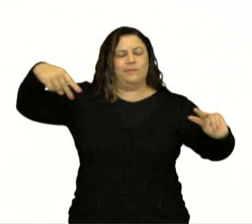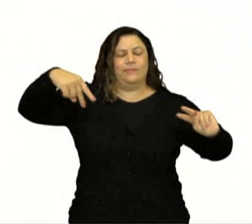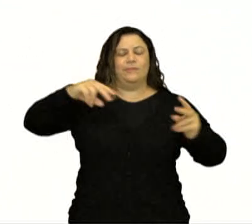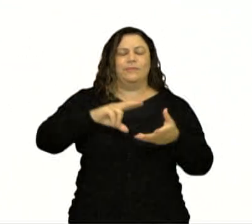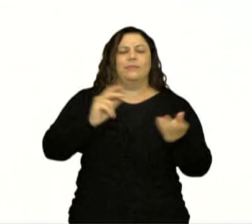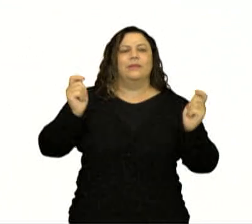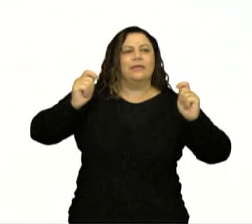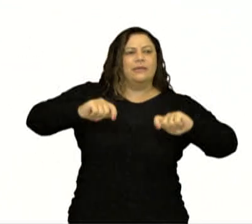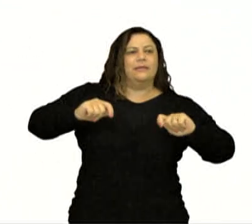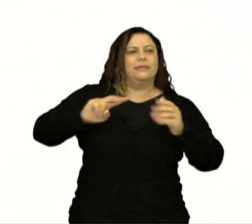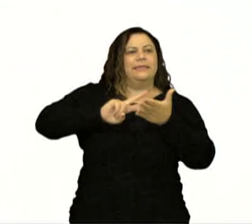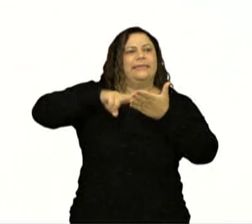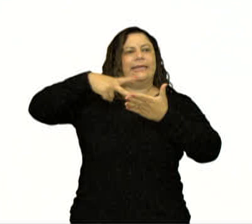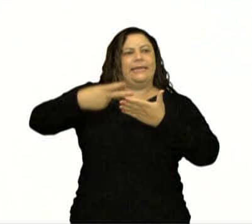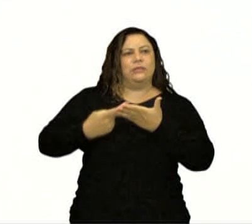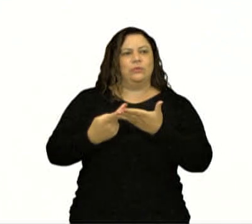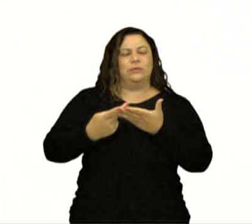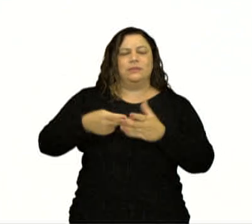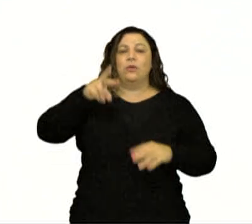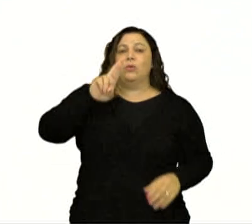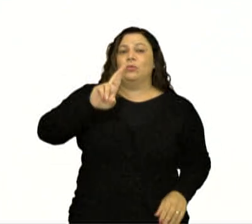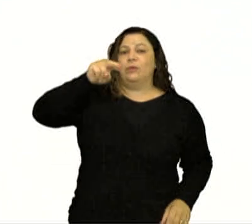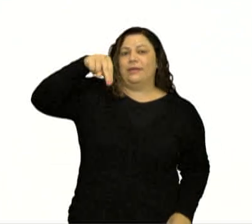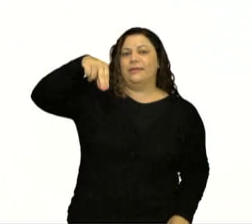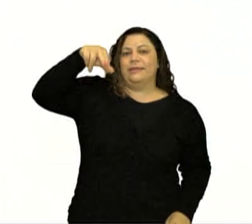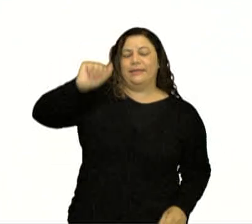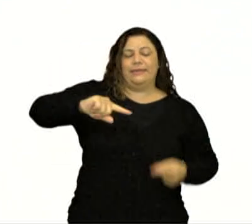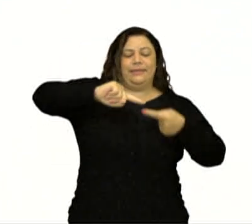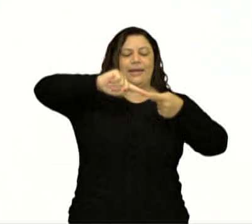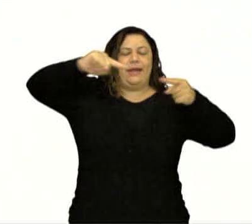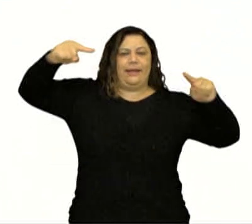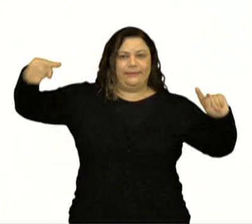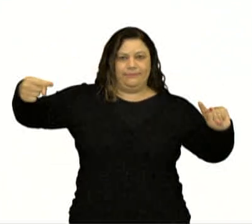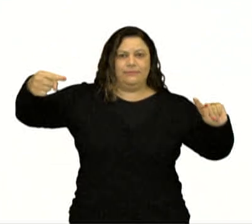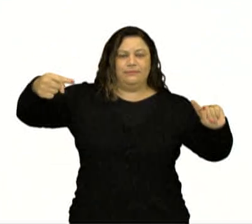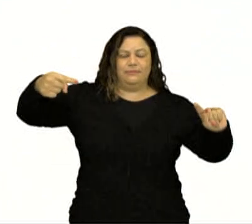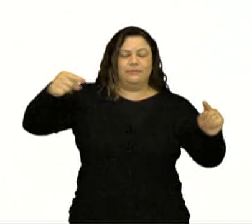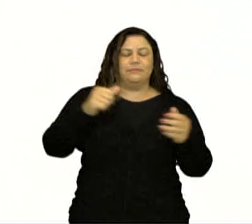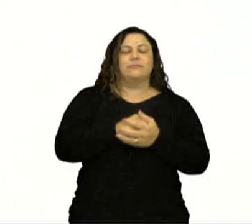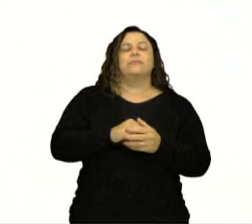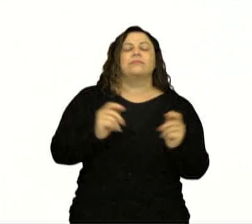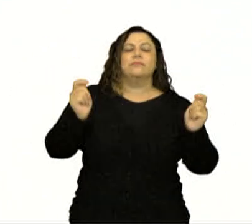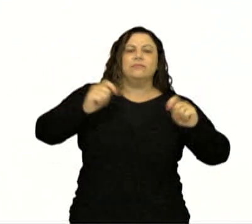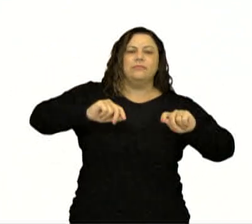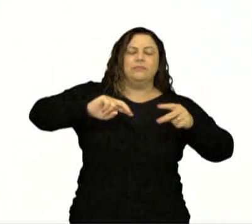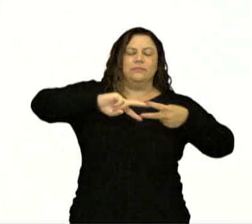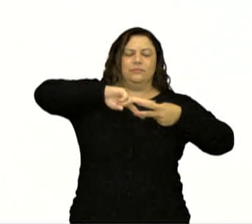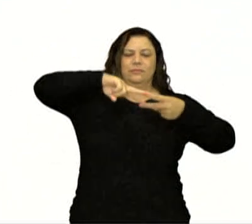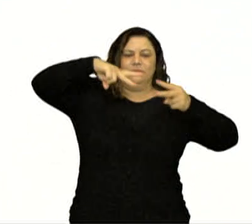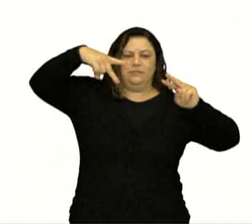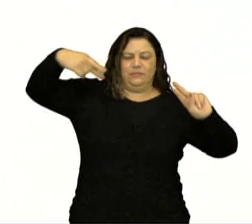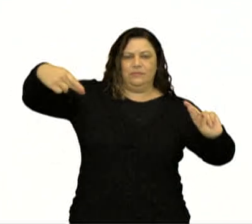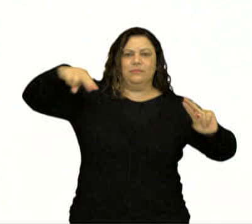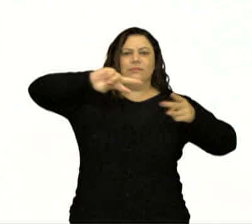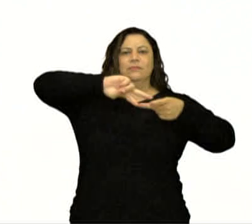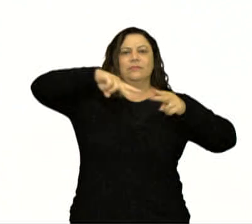ácido ribonucleico, chamado RNA. Beleza? Transcrição são formação de RNAs,